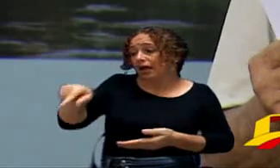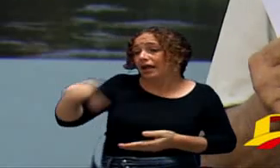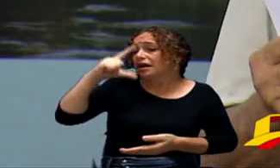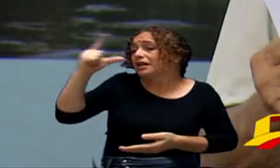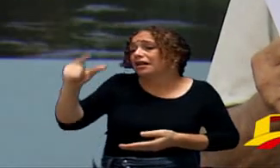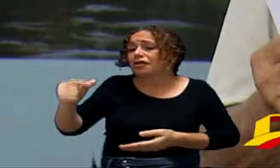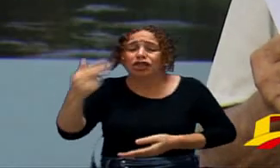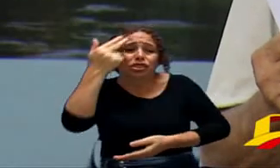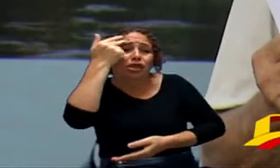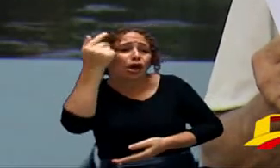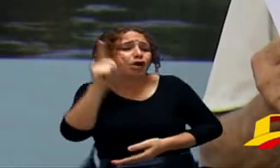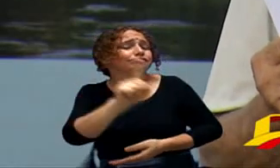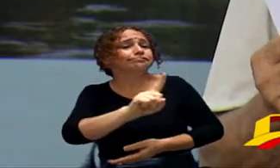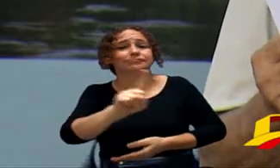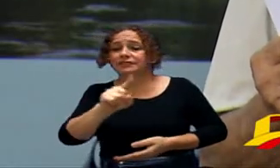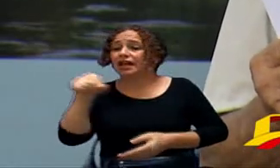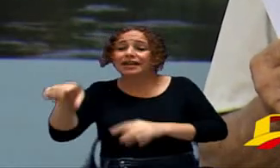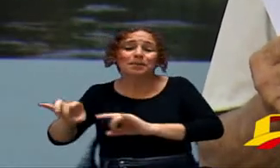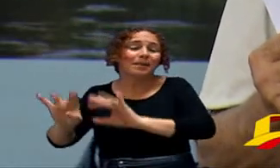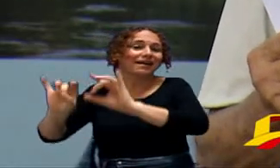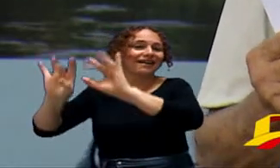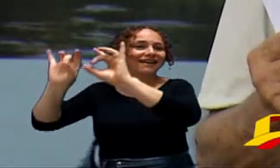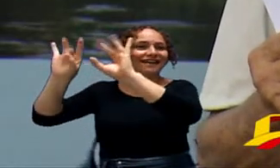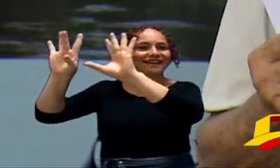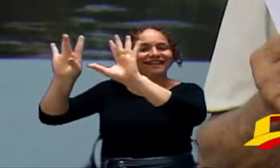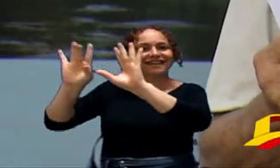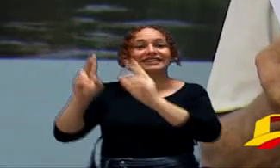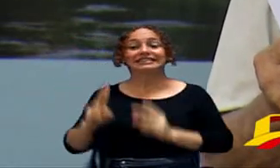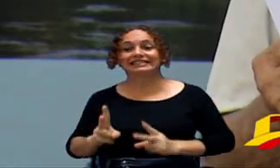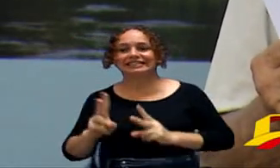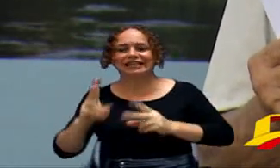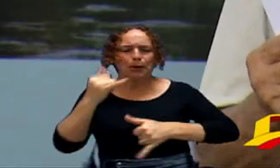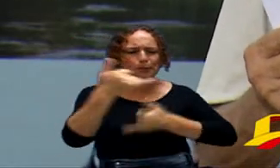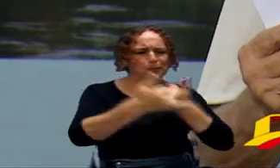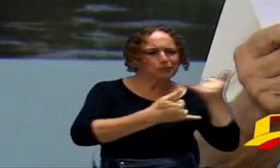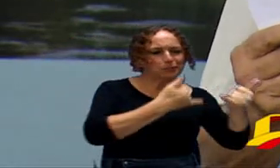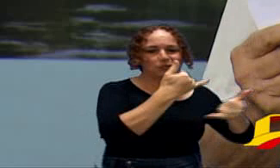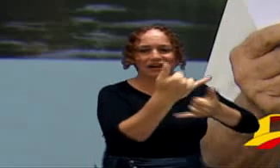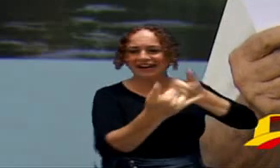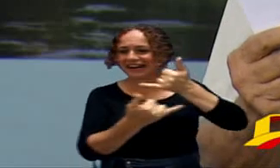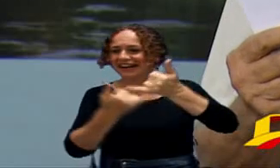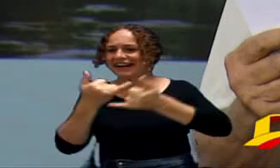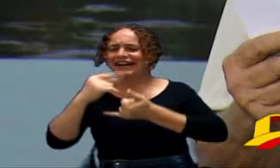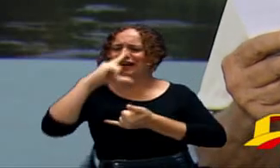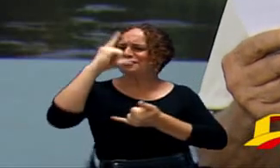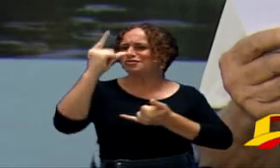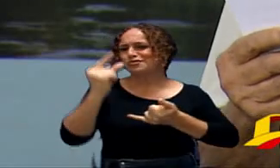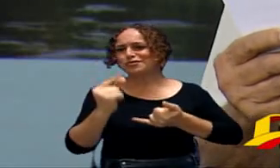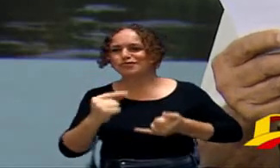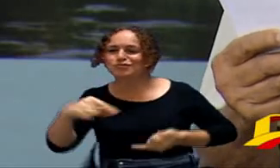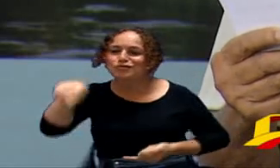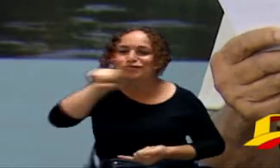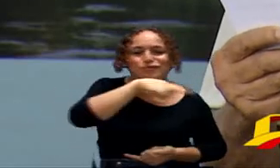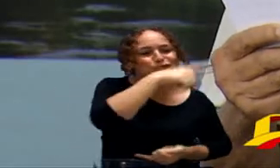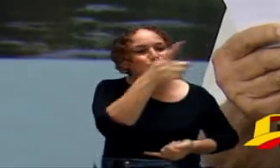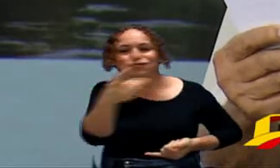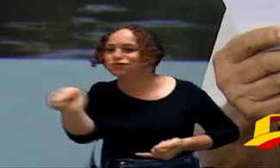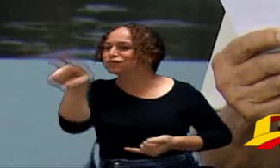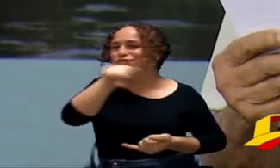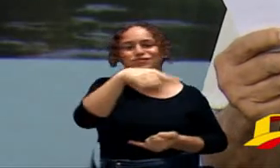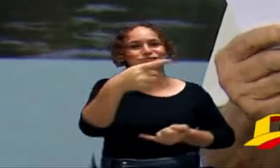ao lado do camelo numa parceria interessante, brincava o tempo todo com a tromba do elefante. Quando